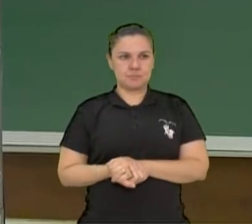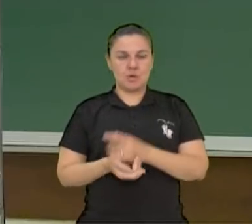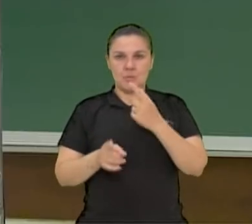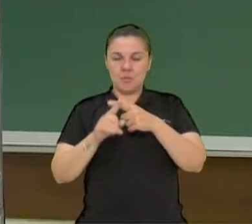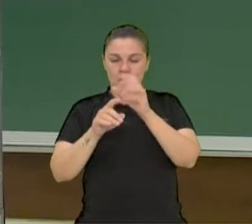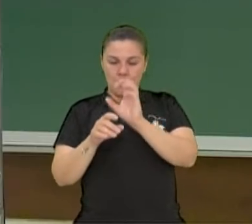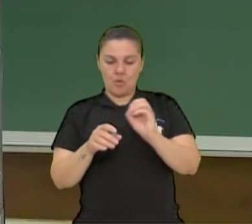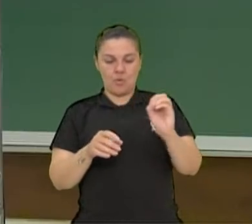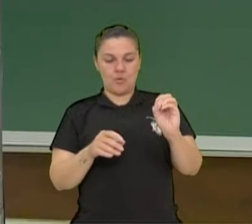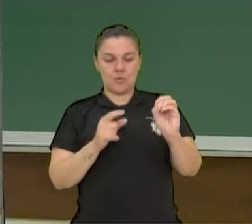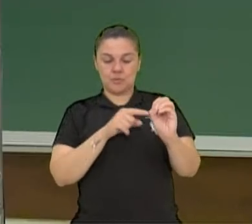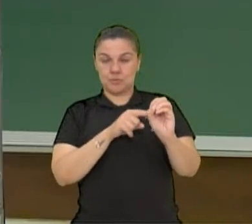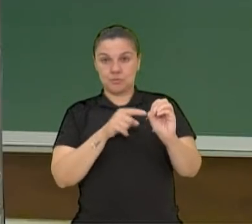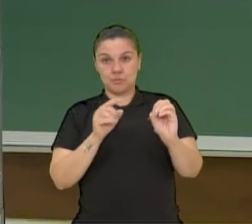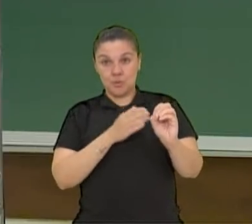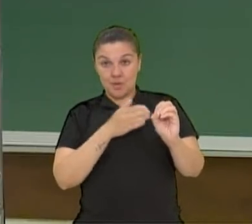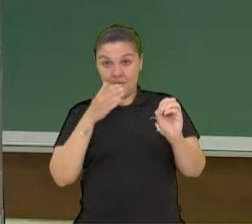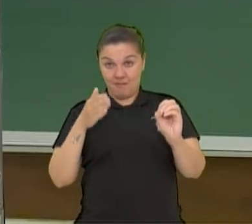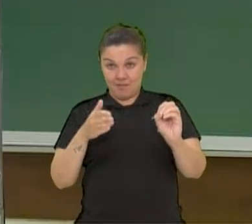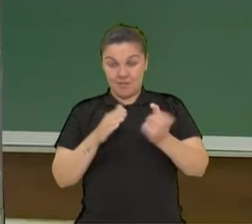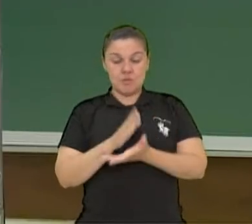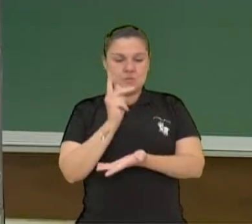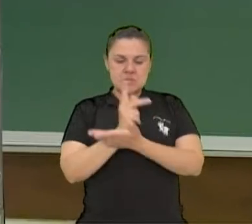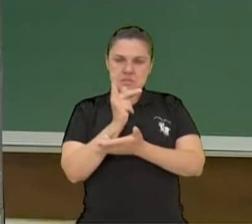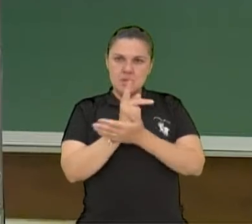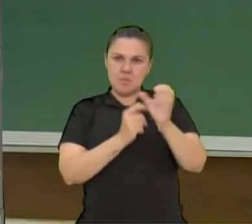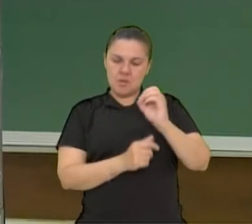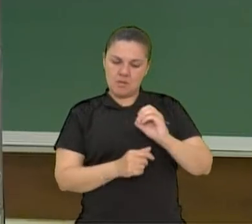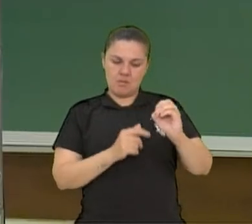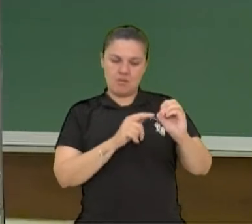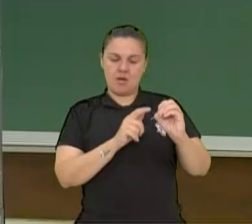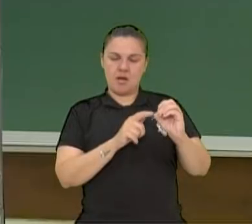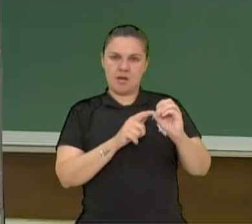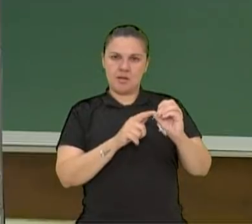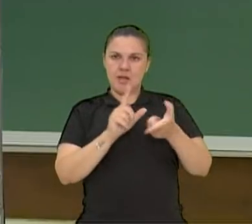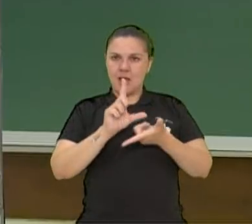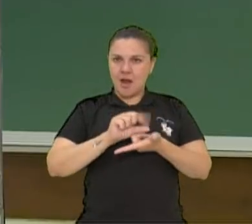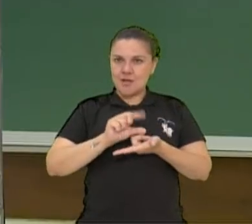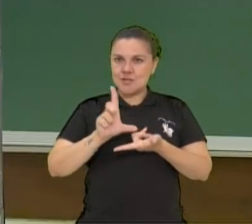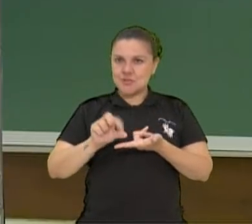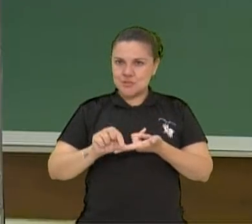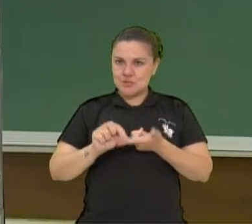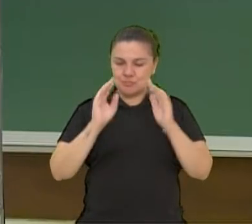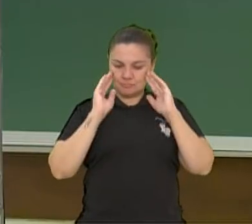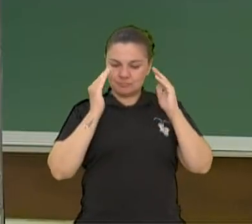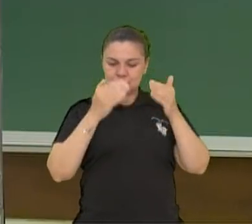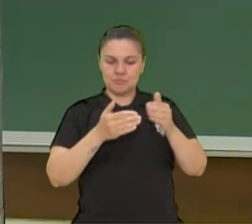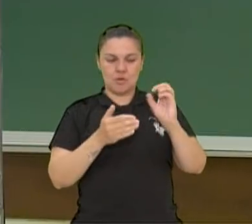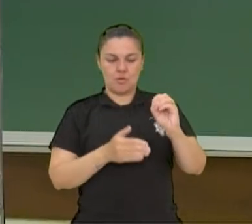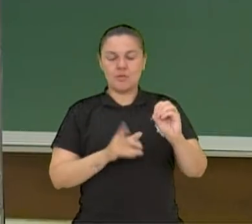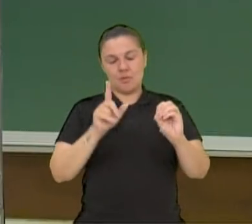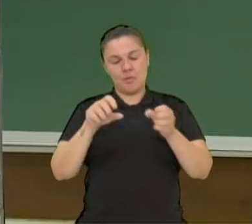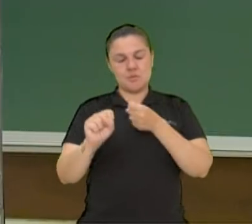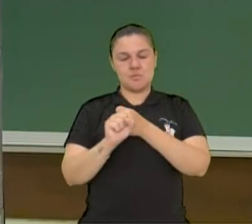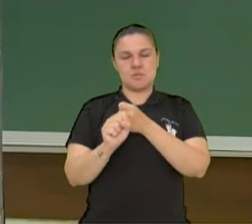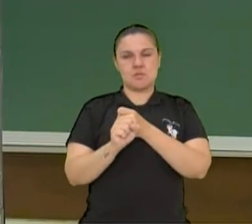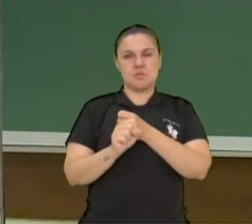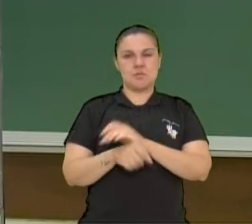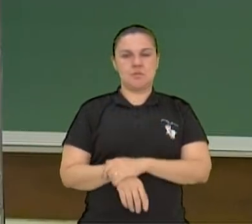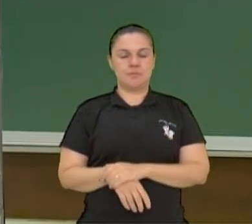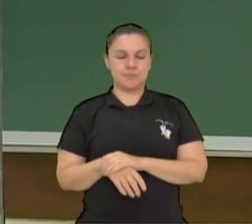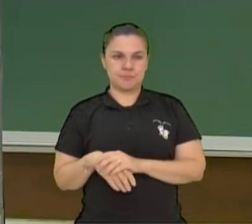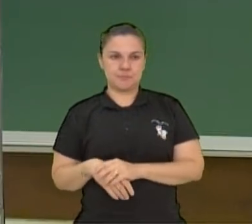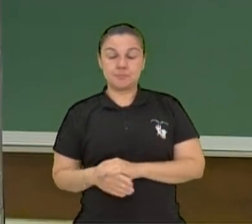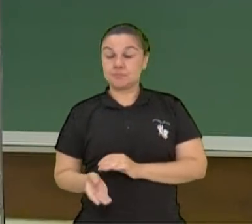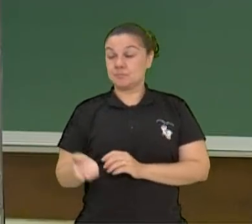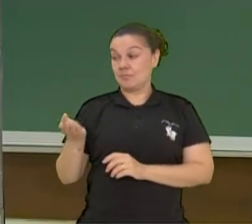artigo definido o na frente. Né? Então, sempre que eu coloco um artigo definido, né, na frente de uma palavra, essa palavra é um substantivo. E nesse